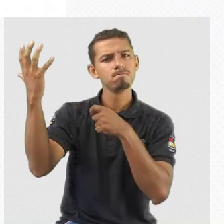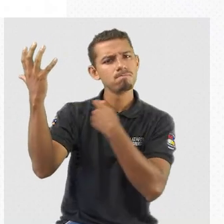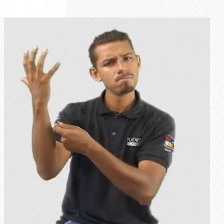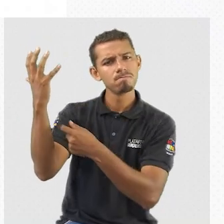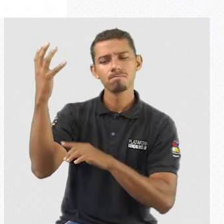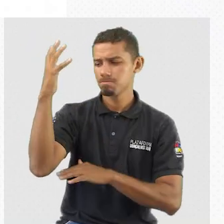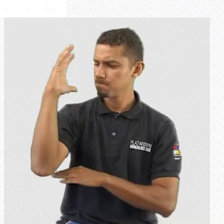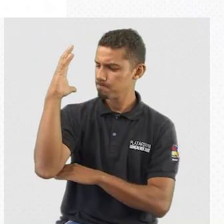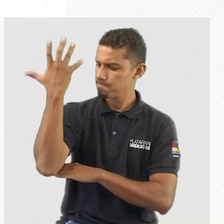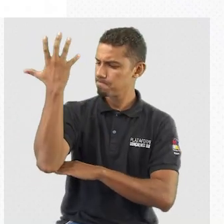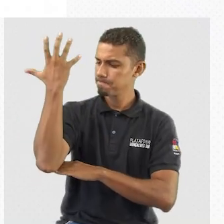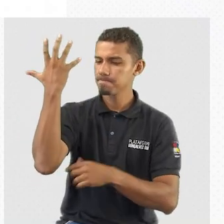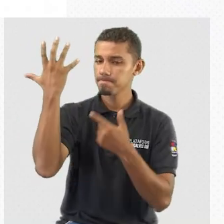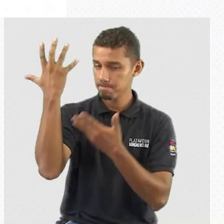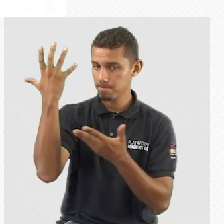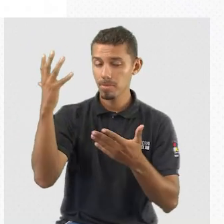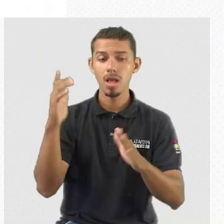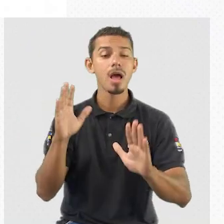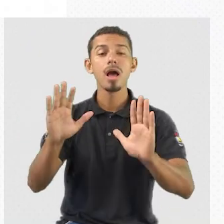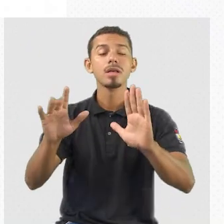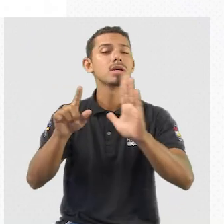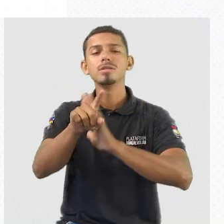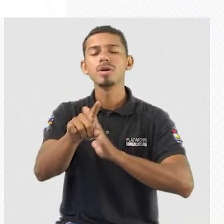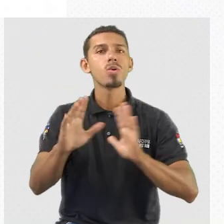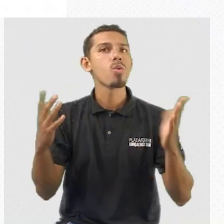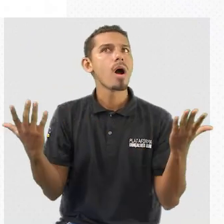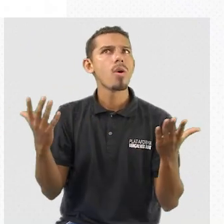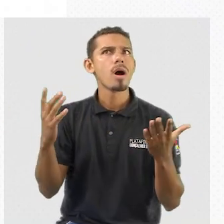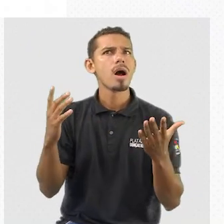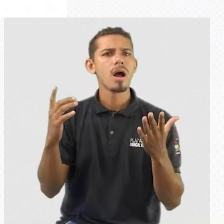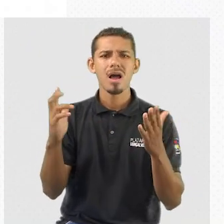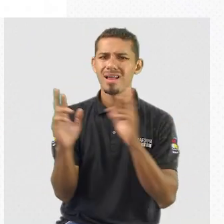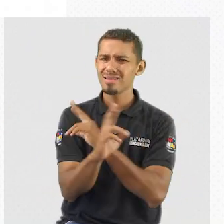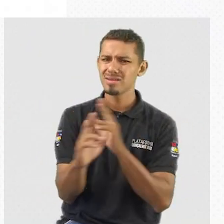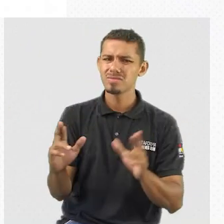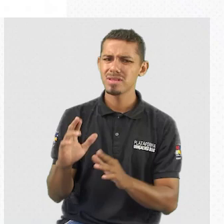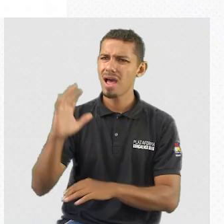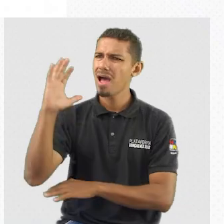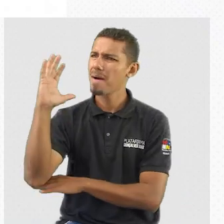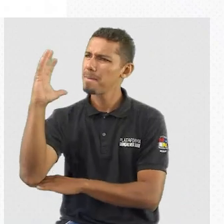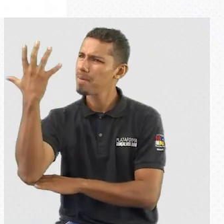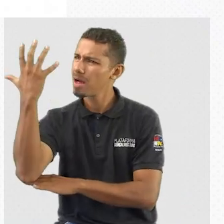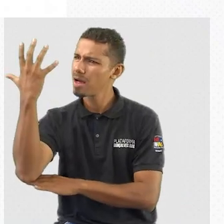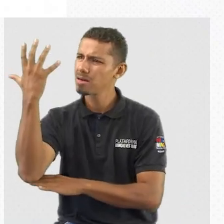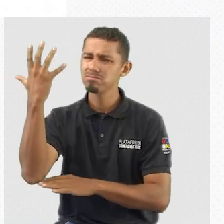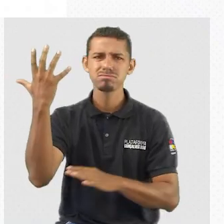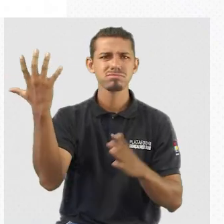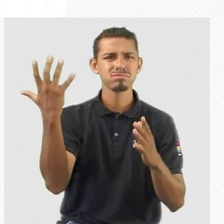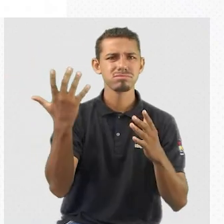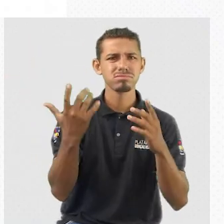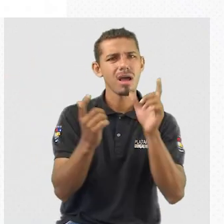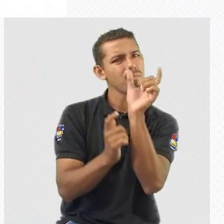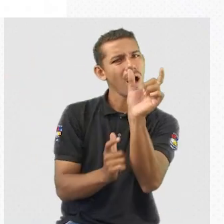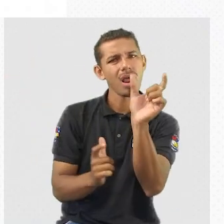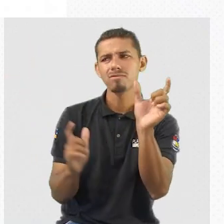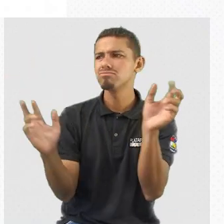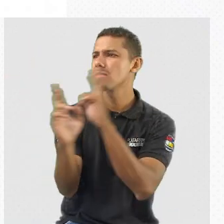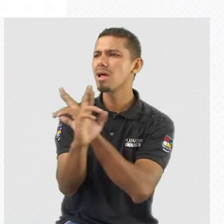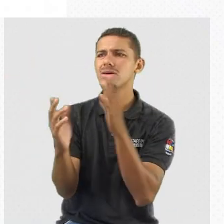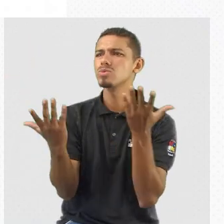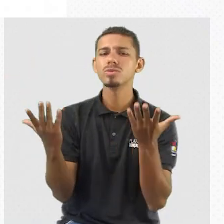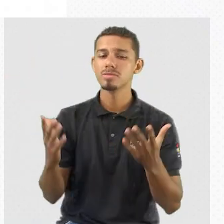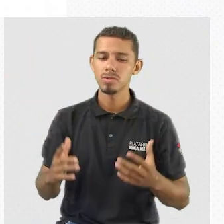perguntas. Então, vamos lá. Vamos ver pensar qual a relação da palavra com a figura ou com o objeto. O